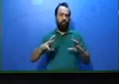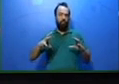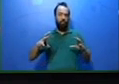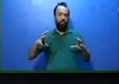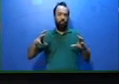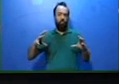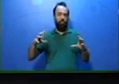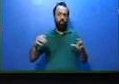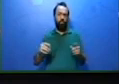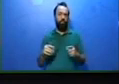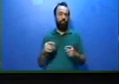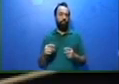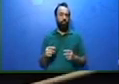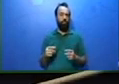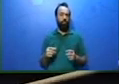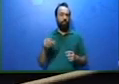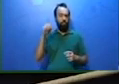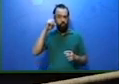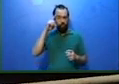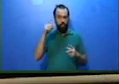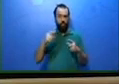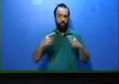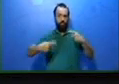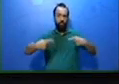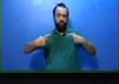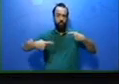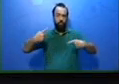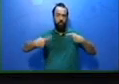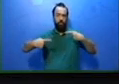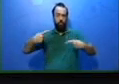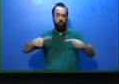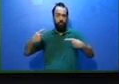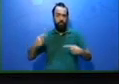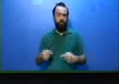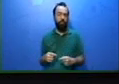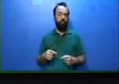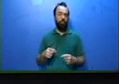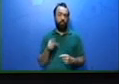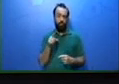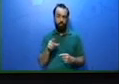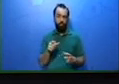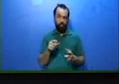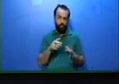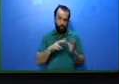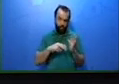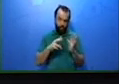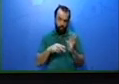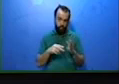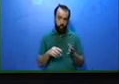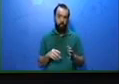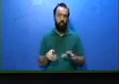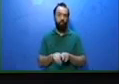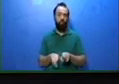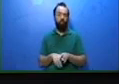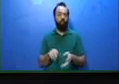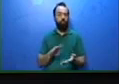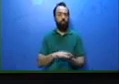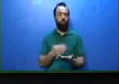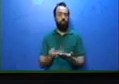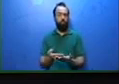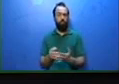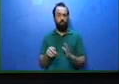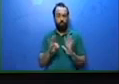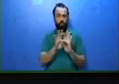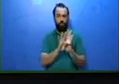de argumentar ideias. Tá? Quando você aprende a fazer a leitura de um texto, a interpretar um texto,